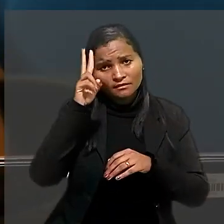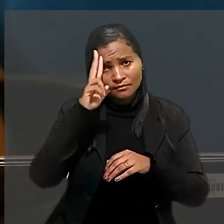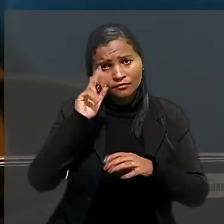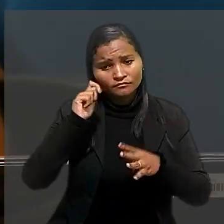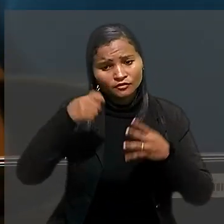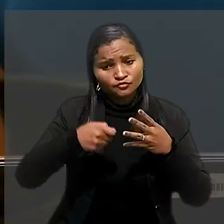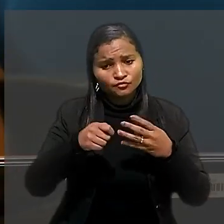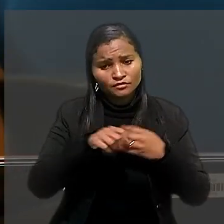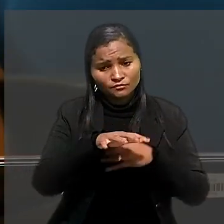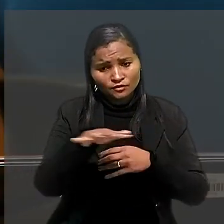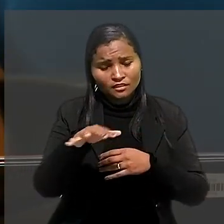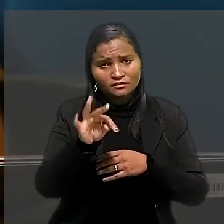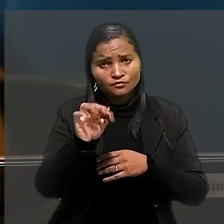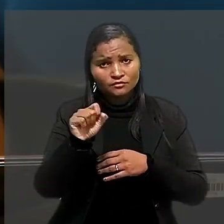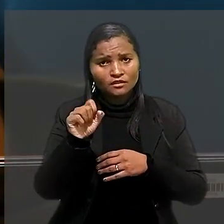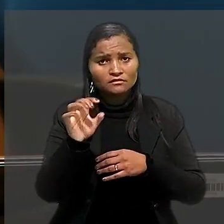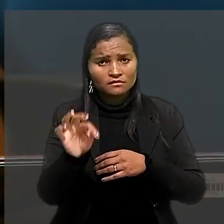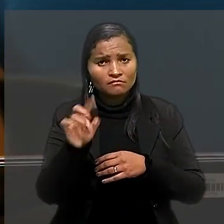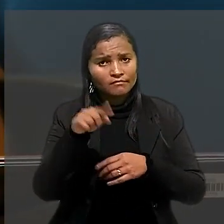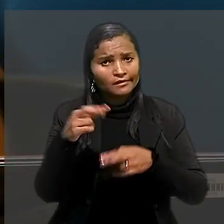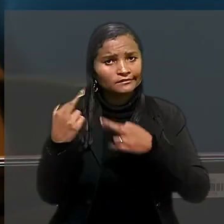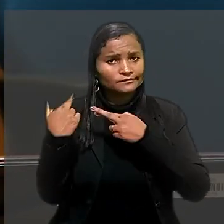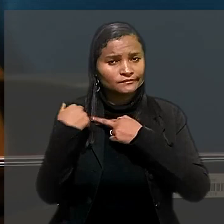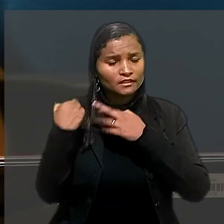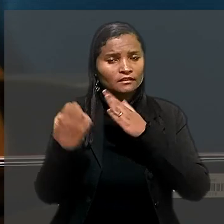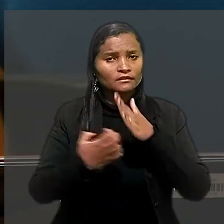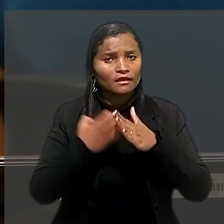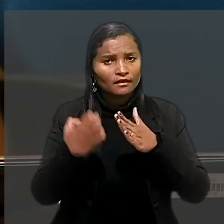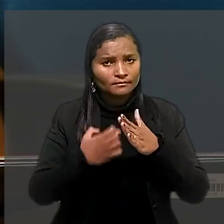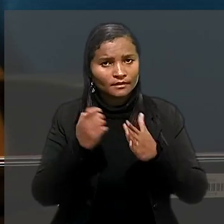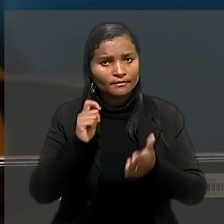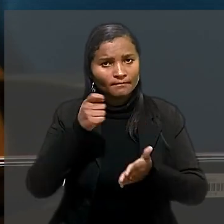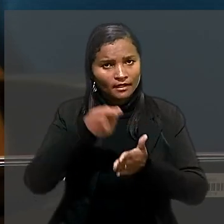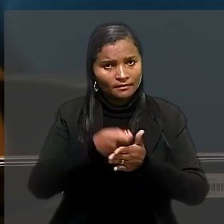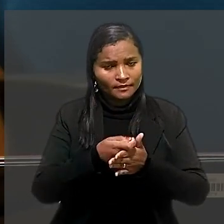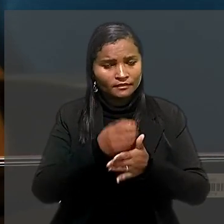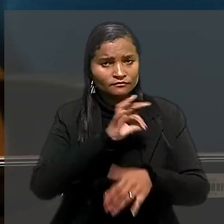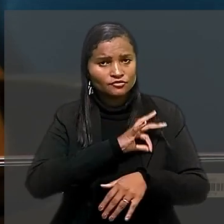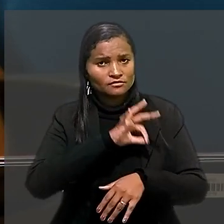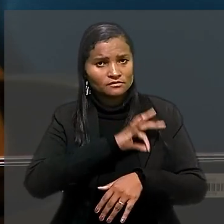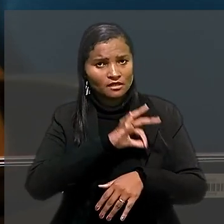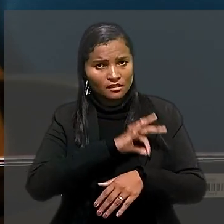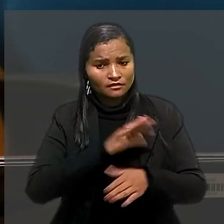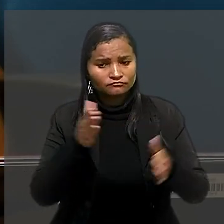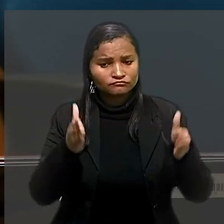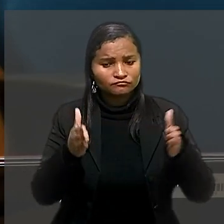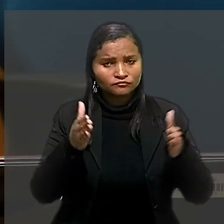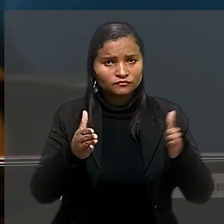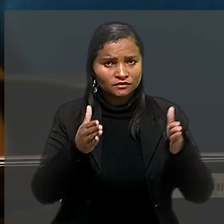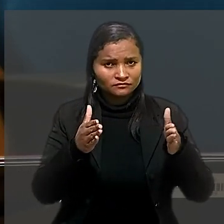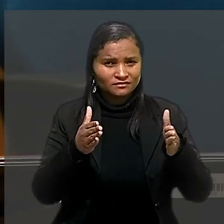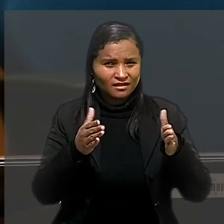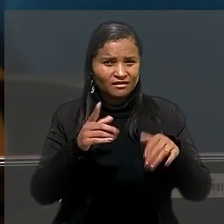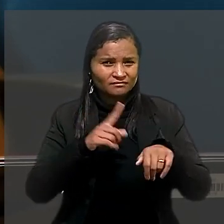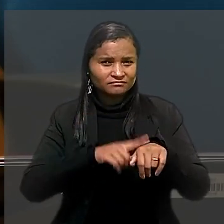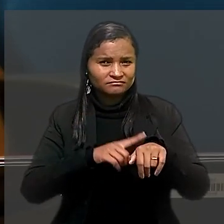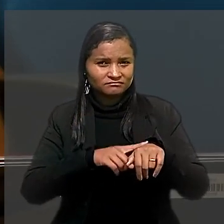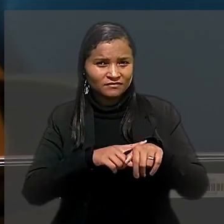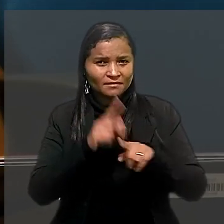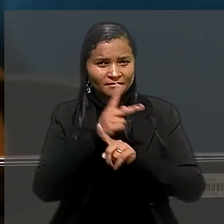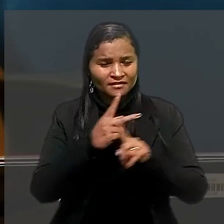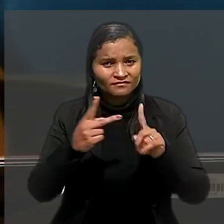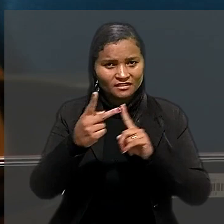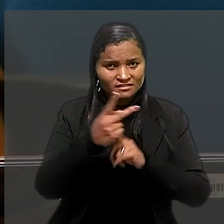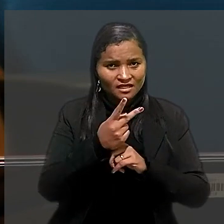de acordo com a jurisprudência do TST, é responsabilidade da empresa o pagamento de salários durante o limbo